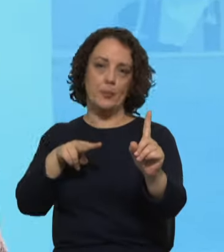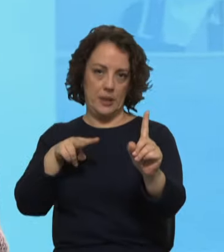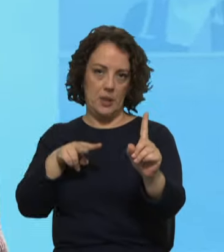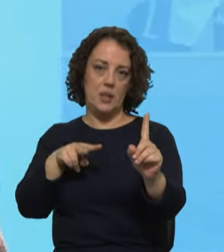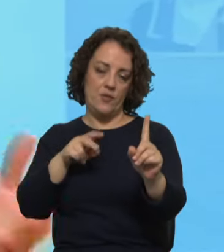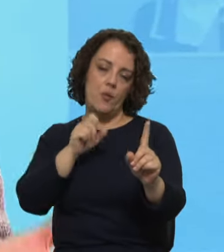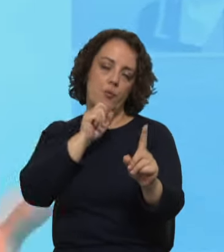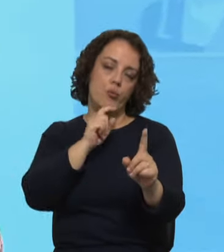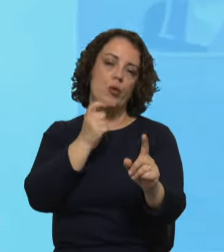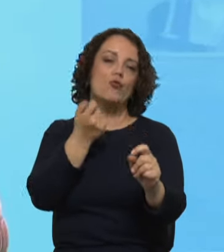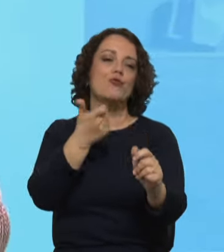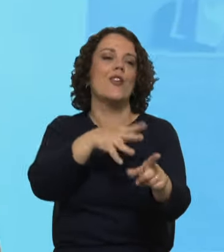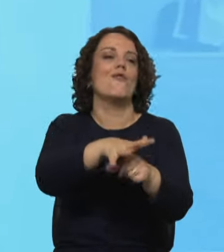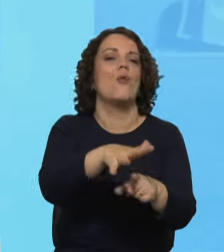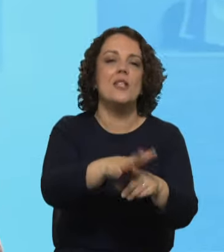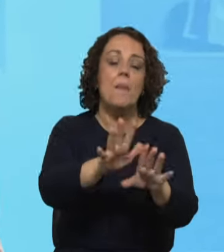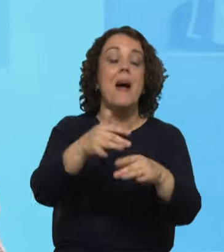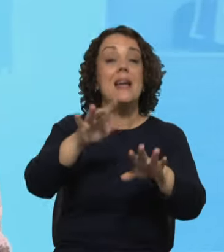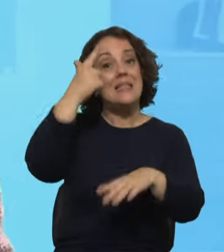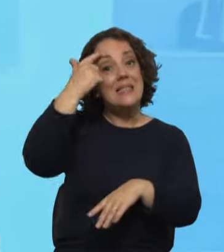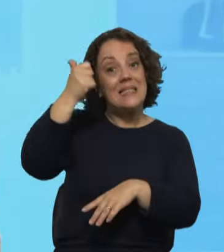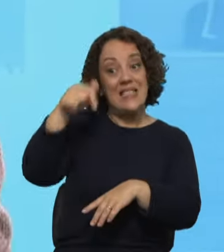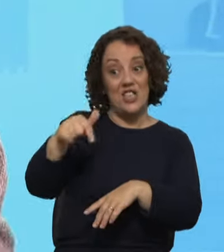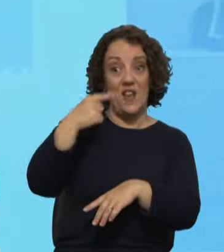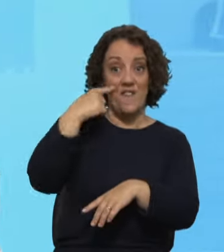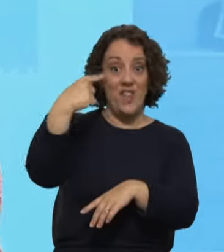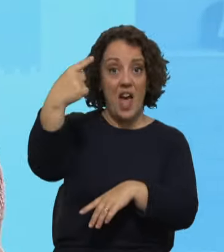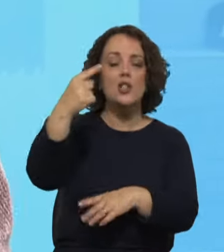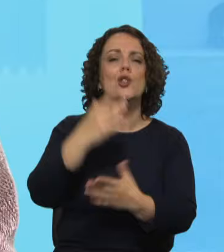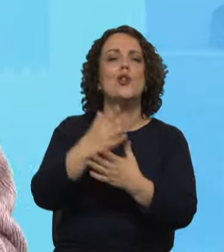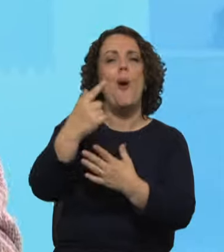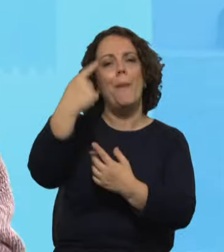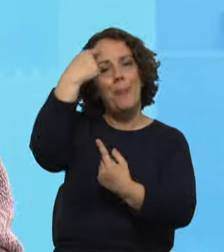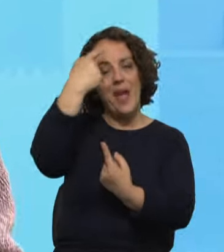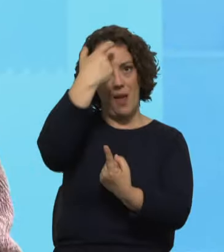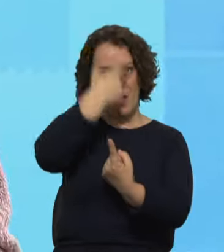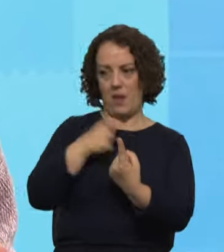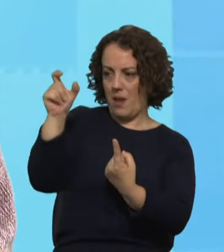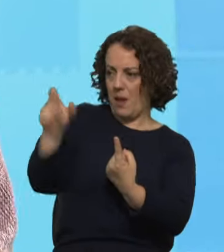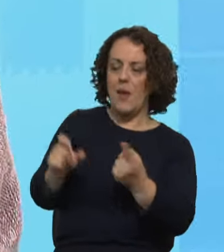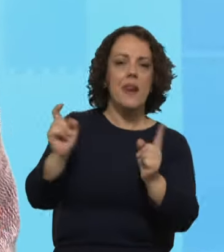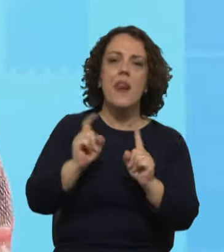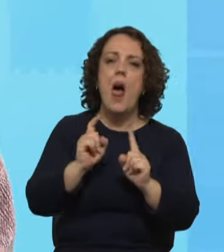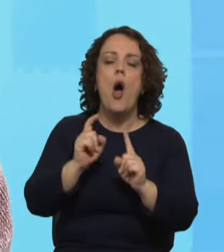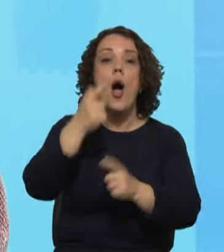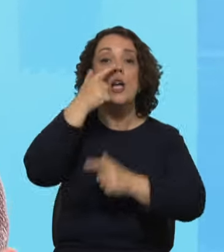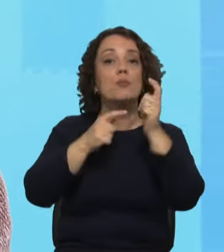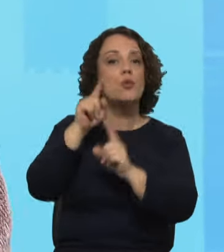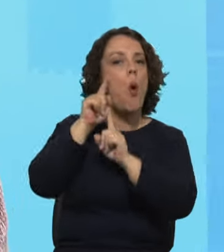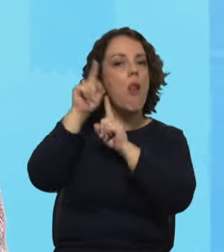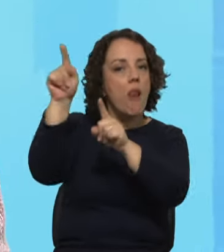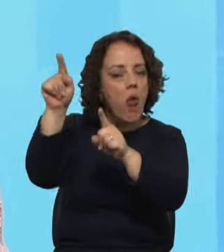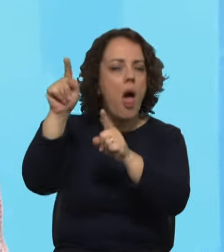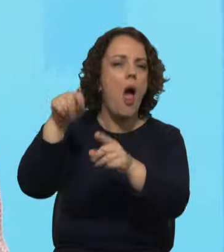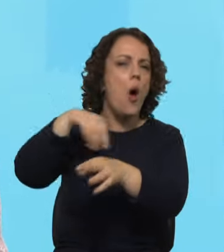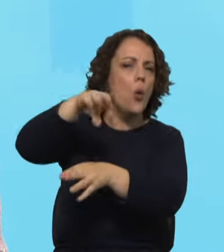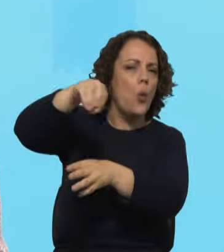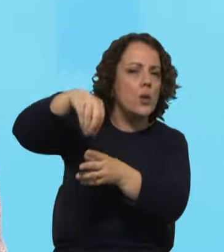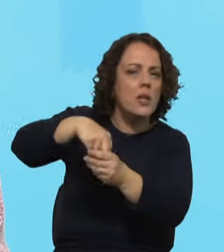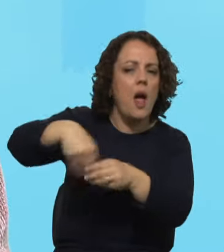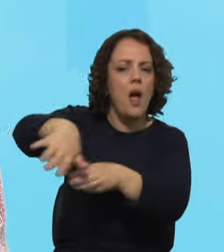mas sobretudo gostávamos que as partilhas dessa desta viagem não se focassem em nós mas sim nas pessoas que lá estão e nos contextos e do